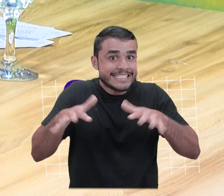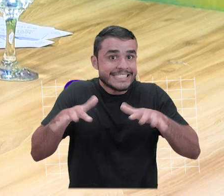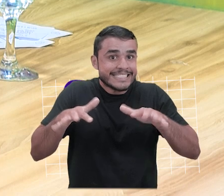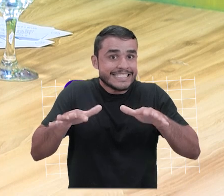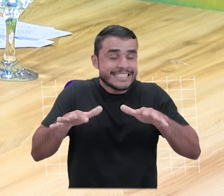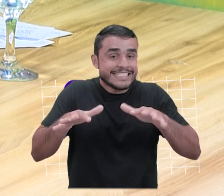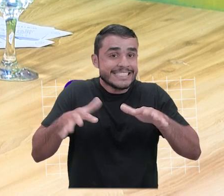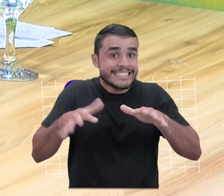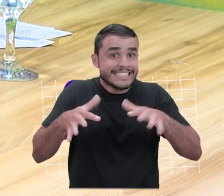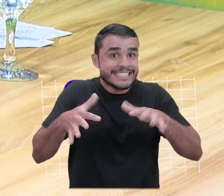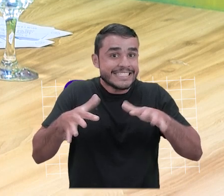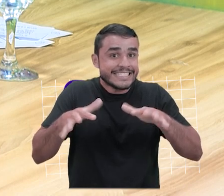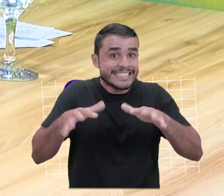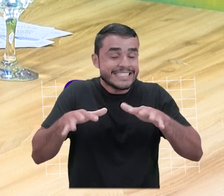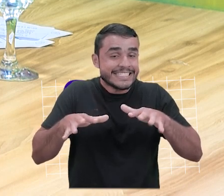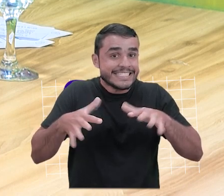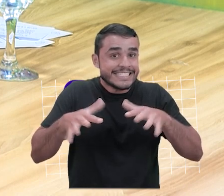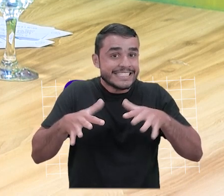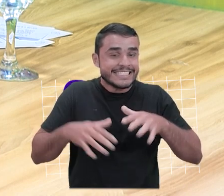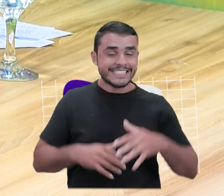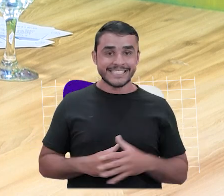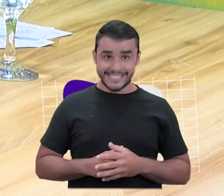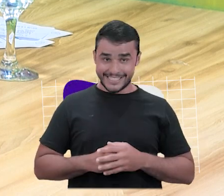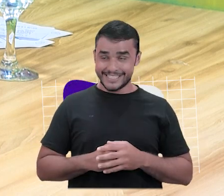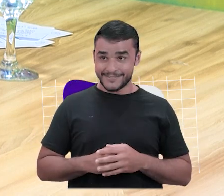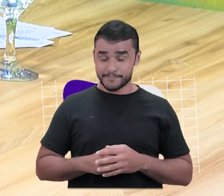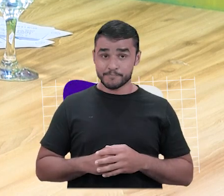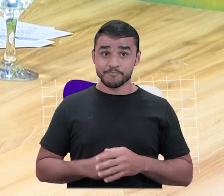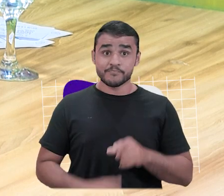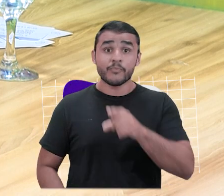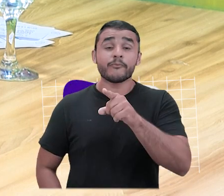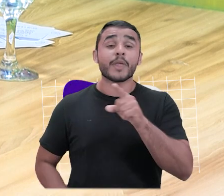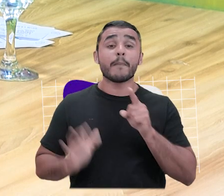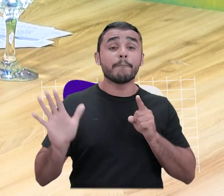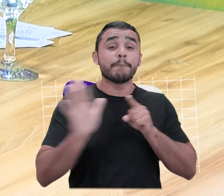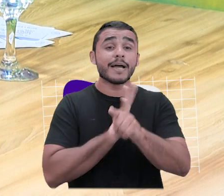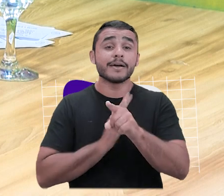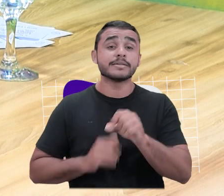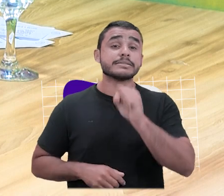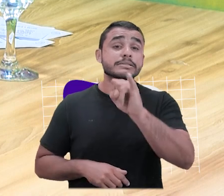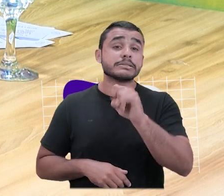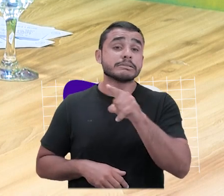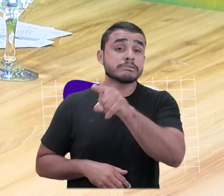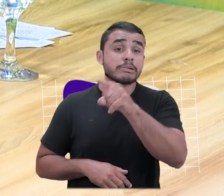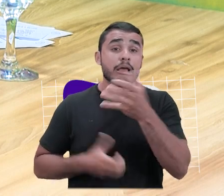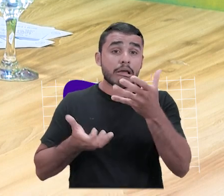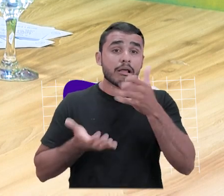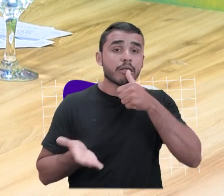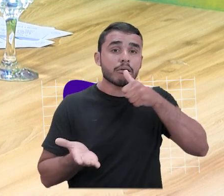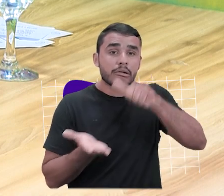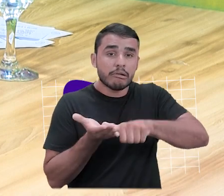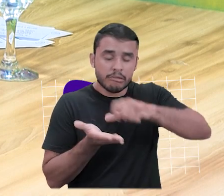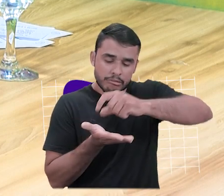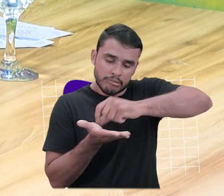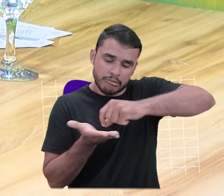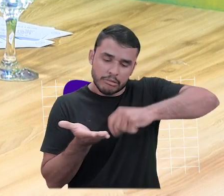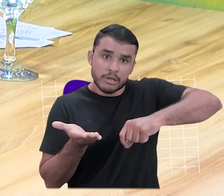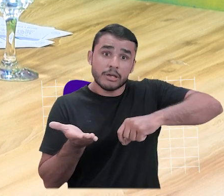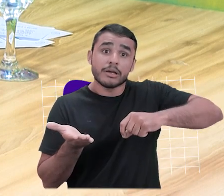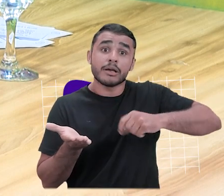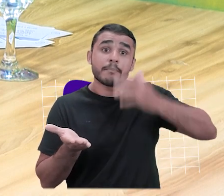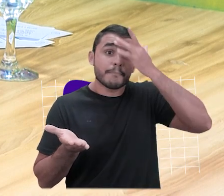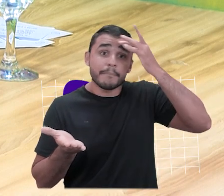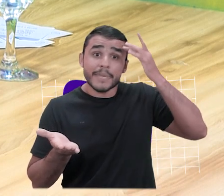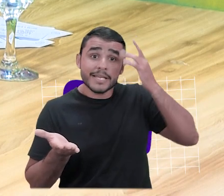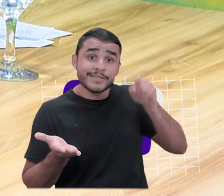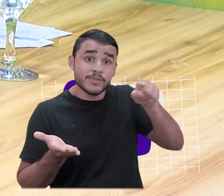ela gosta de fazer impactos. Se vocês tivessem a chance de escrever uma carta para alguém que está começando